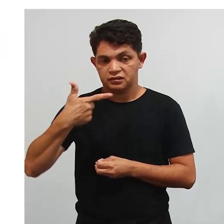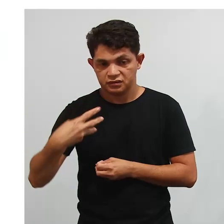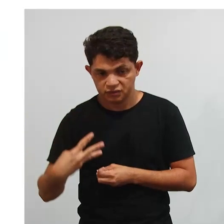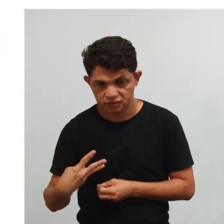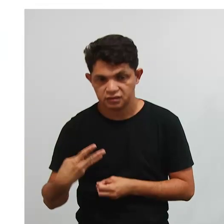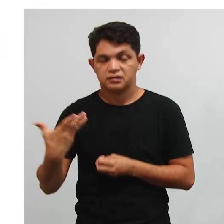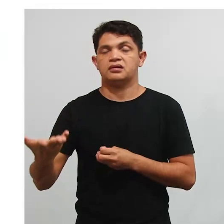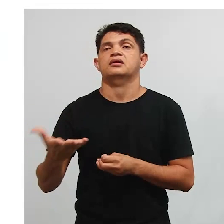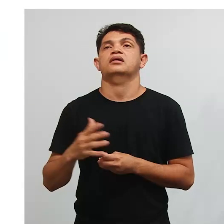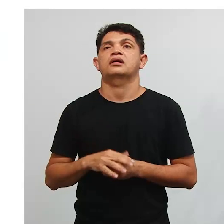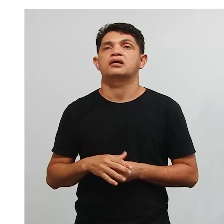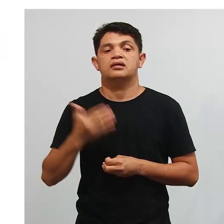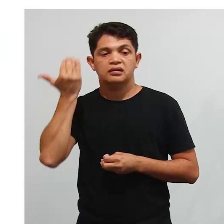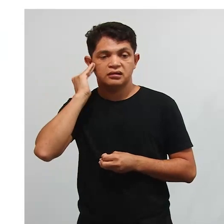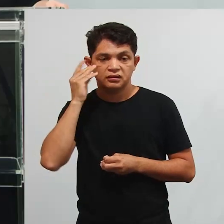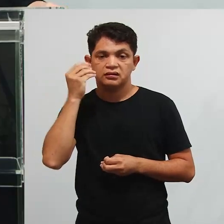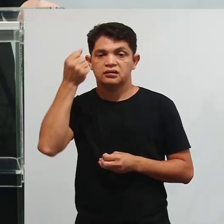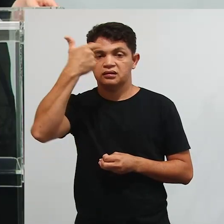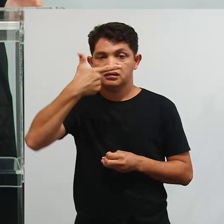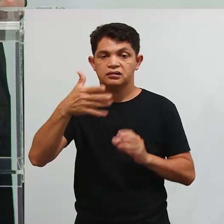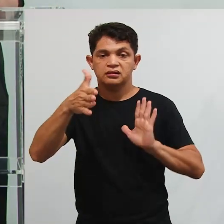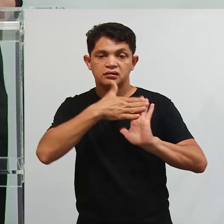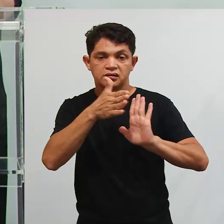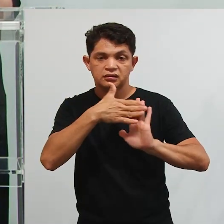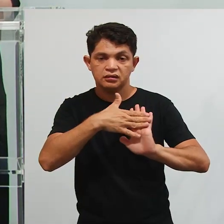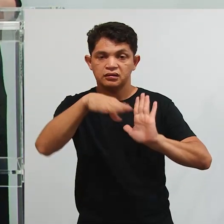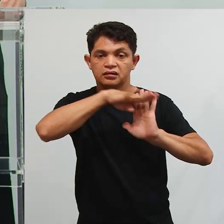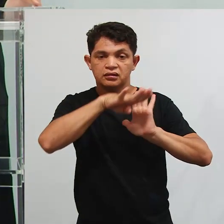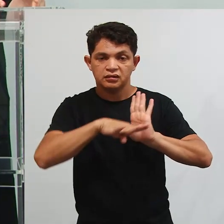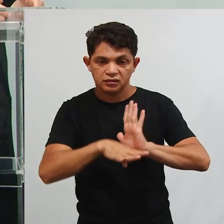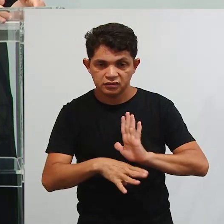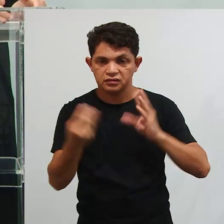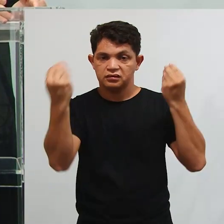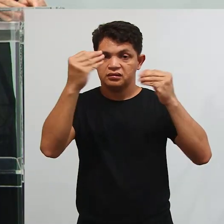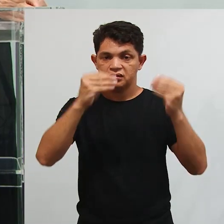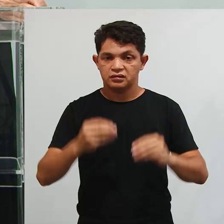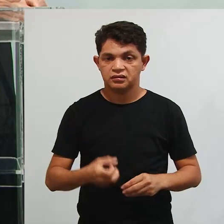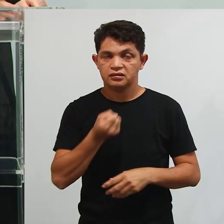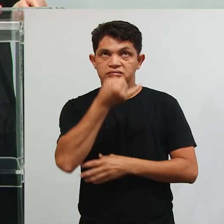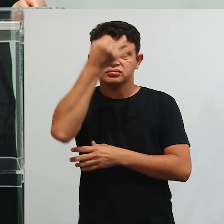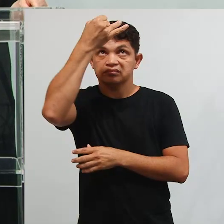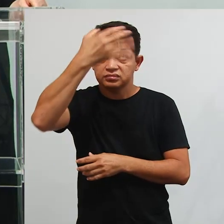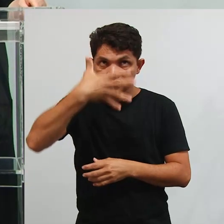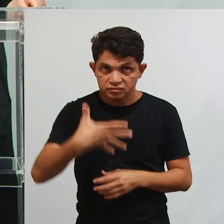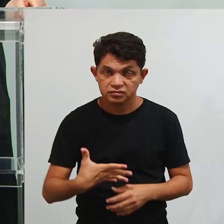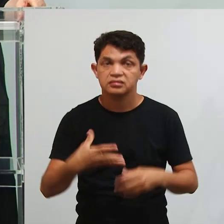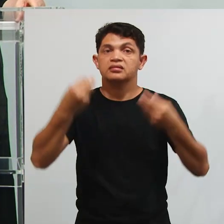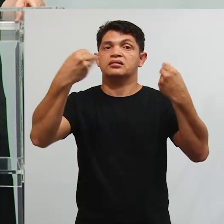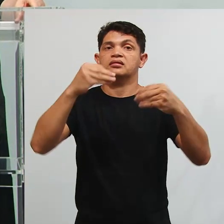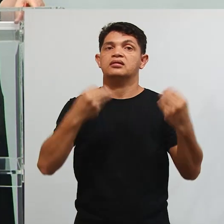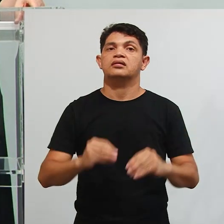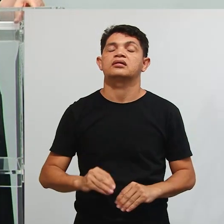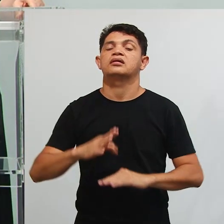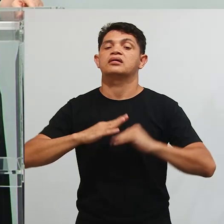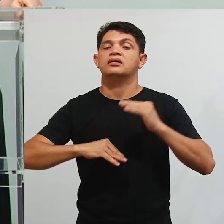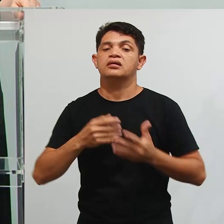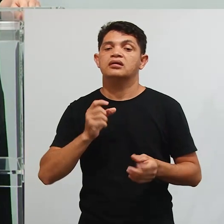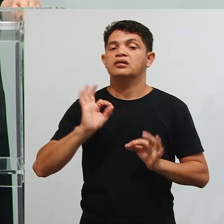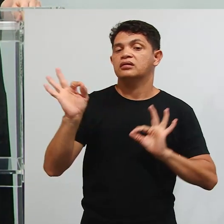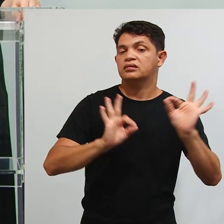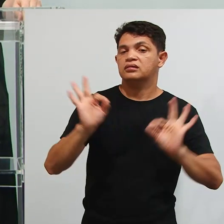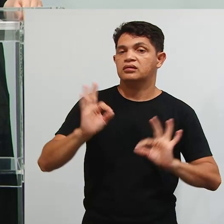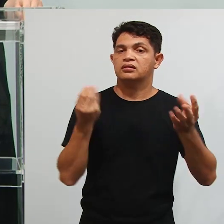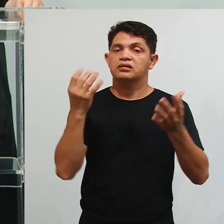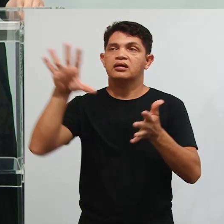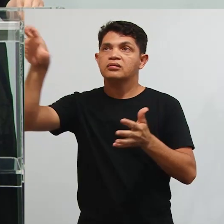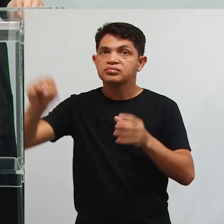depois o outro ou os dois concomitantemente então eu posso fazer uma pesquisa quantitativa ela vai me dar vários dados sobre um determinado assunto